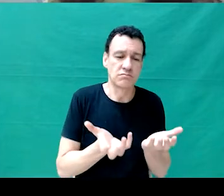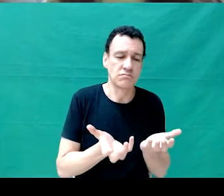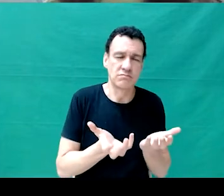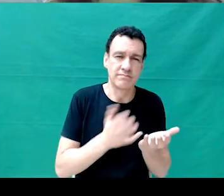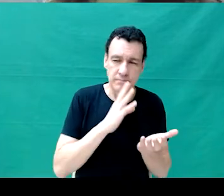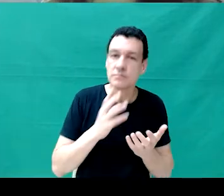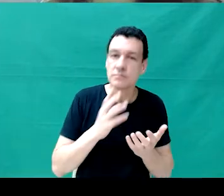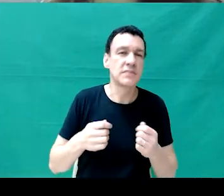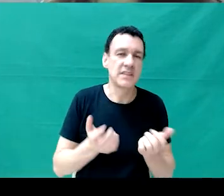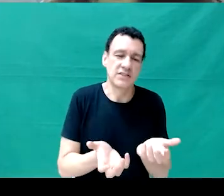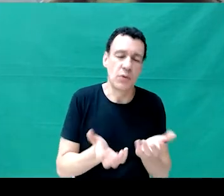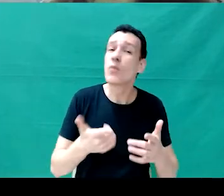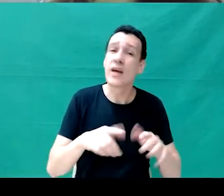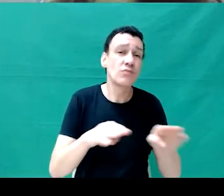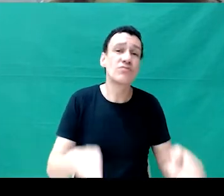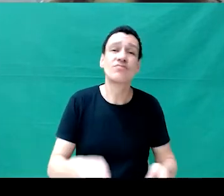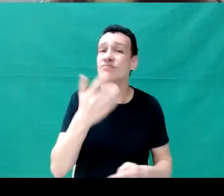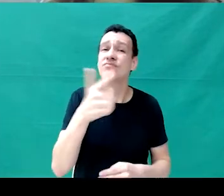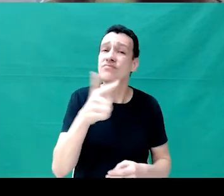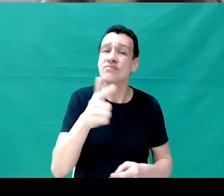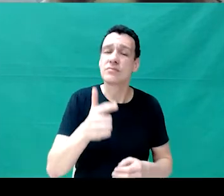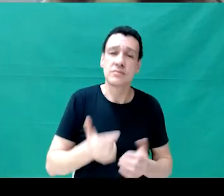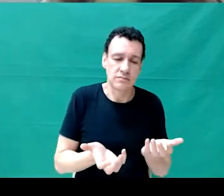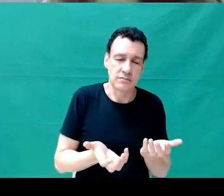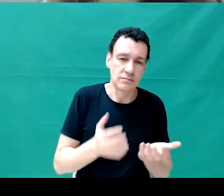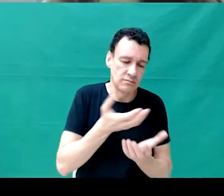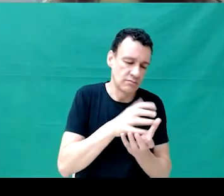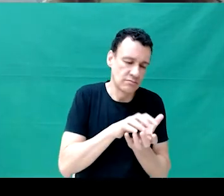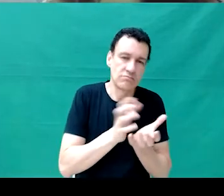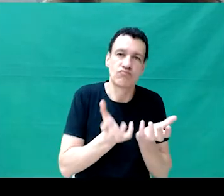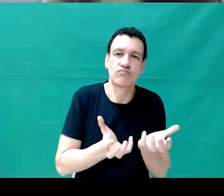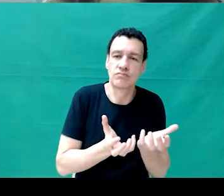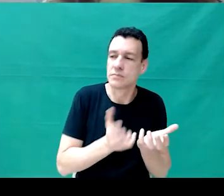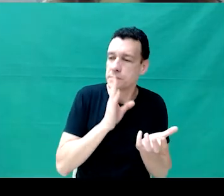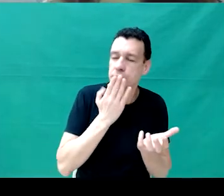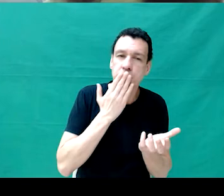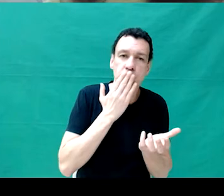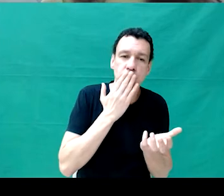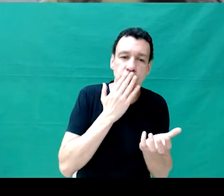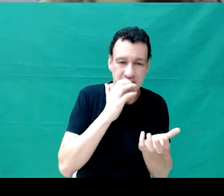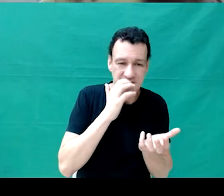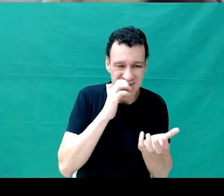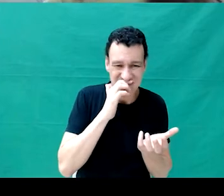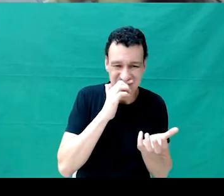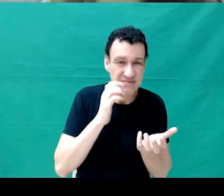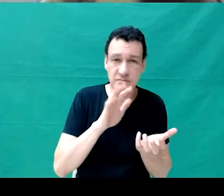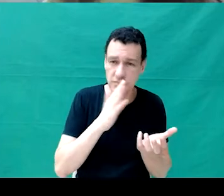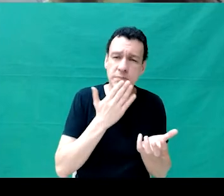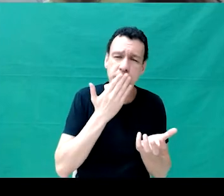castigado. Então, por isso, o nome criado mudo. Ah, Andresa, mas como trocar isso? Mesa de